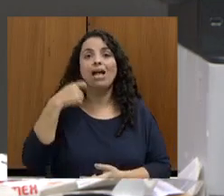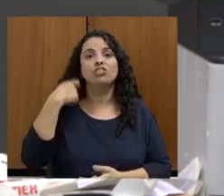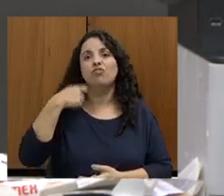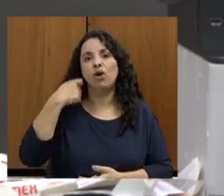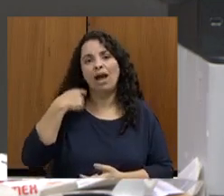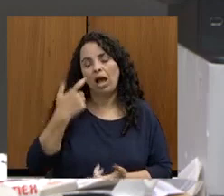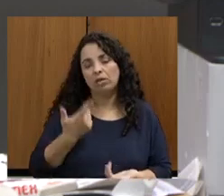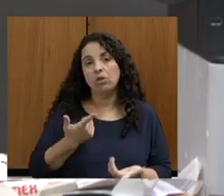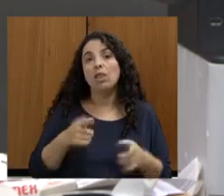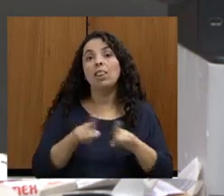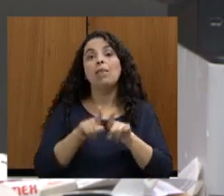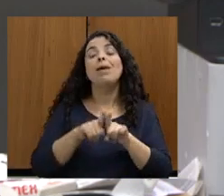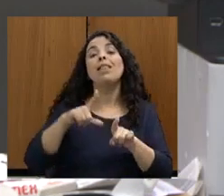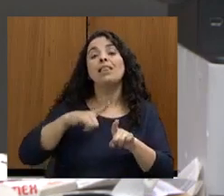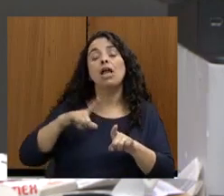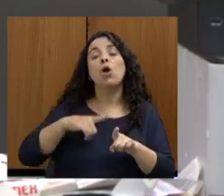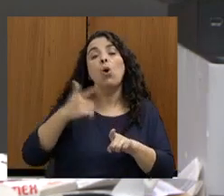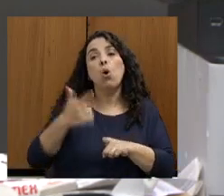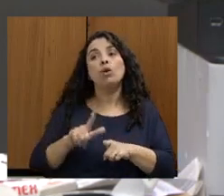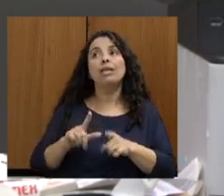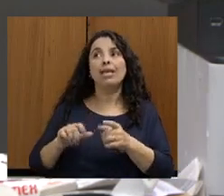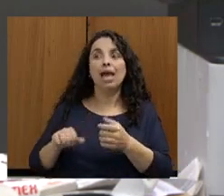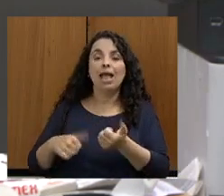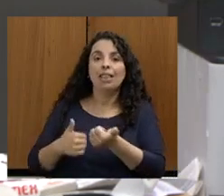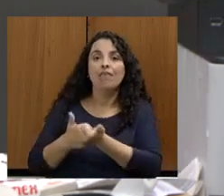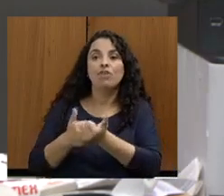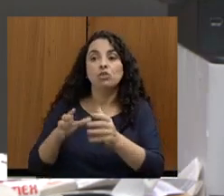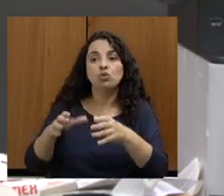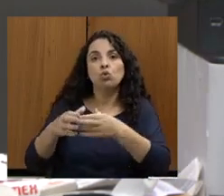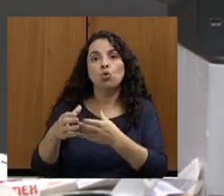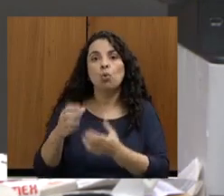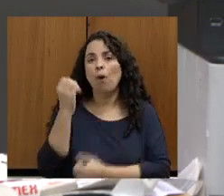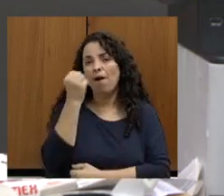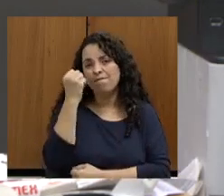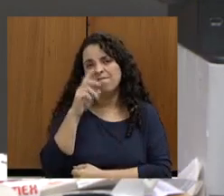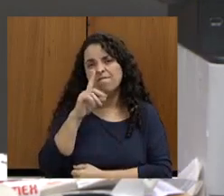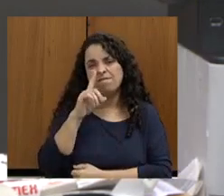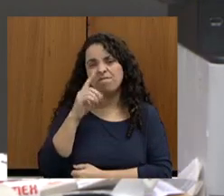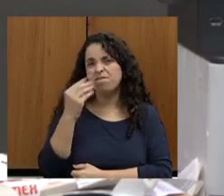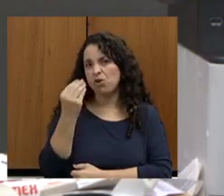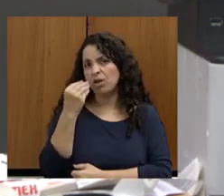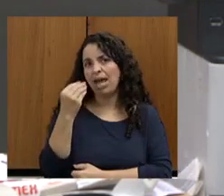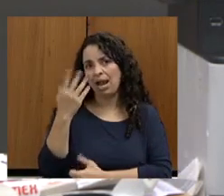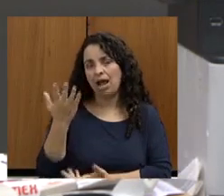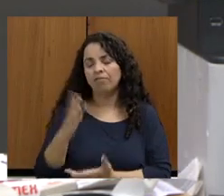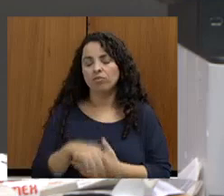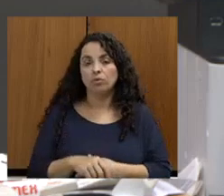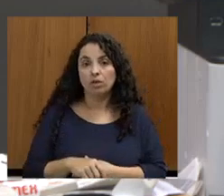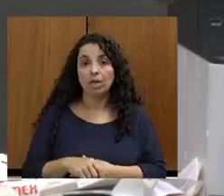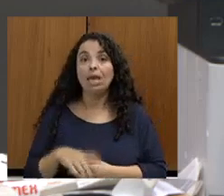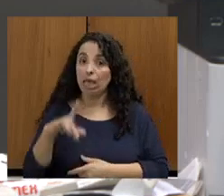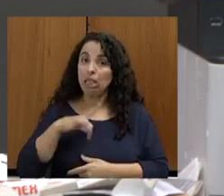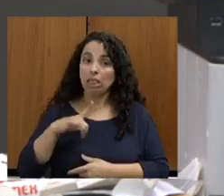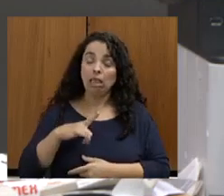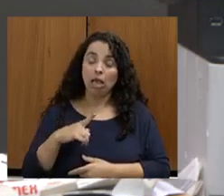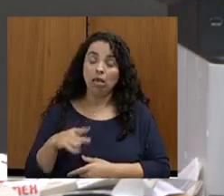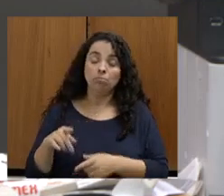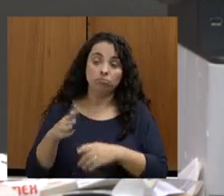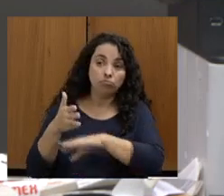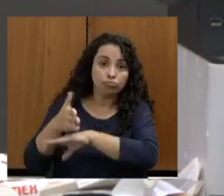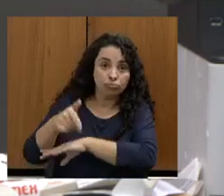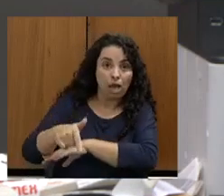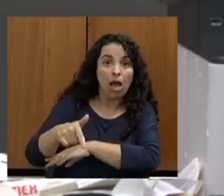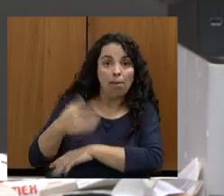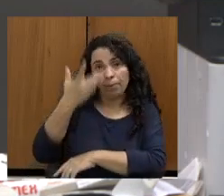vulneráveis, dos chamados grupos vulneráveis, dentre os quais está o grupo das pessoas com deficiência. Então, é função da